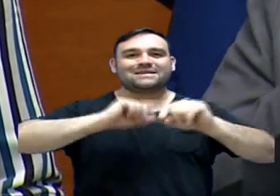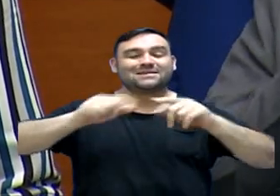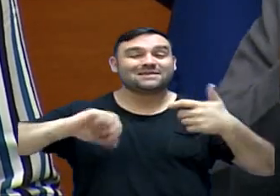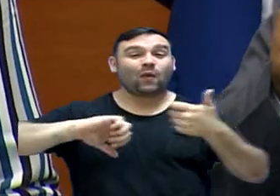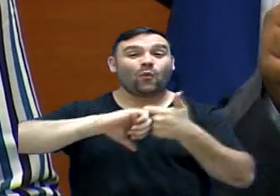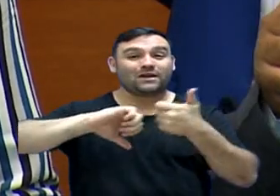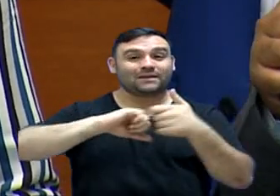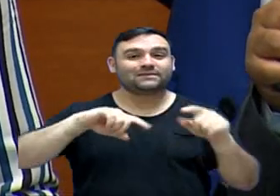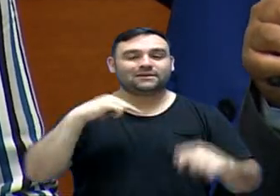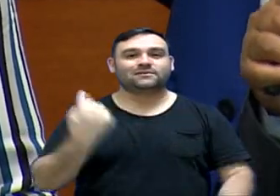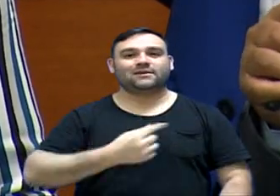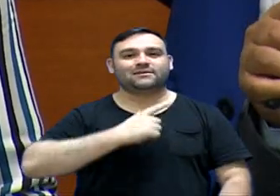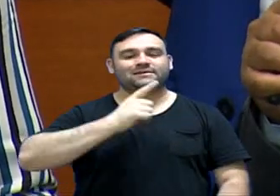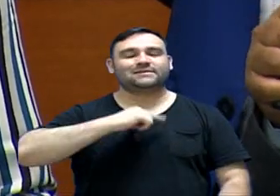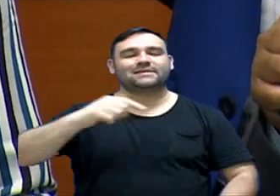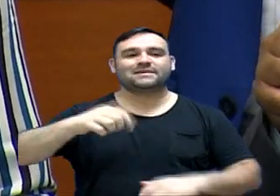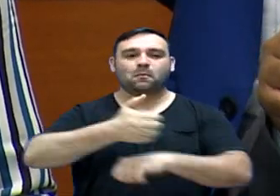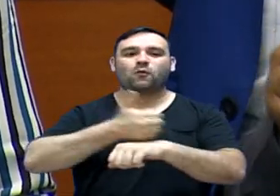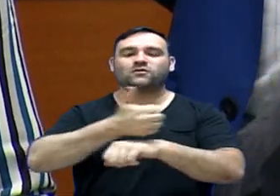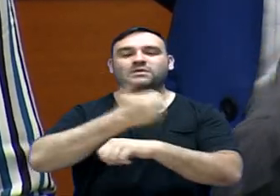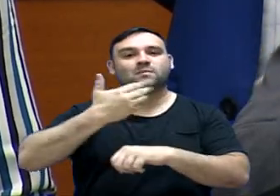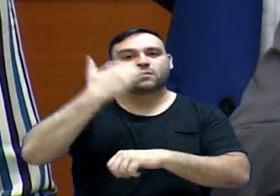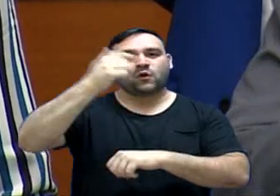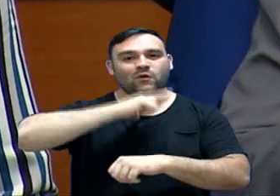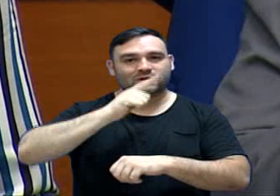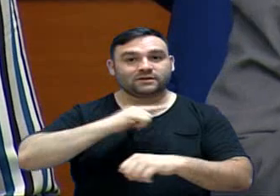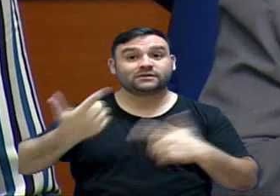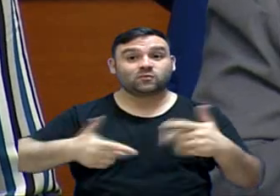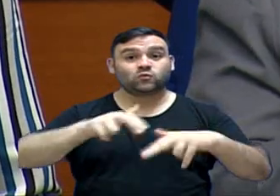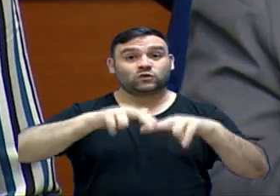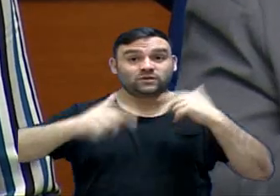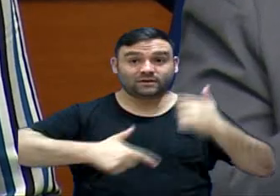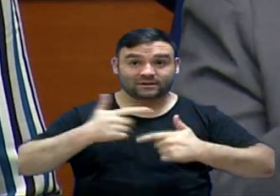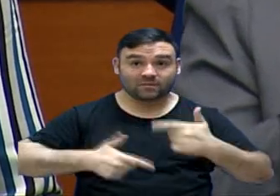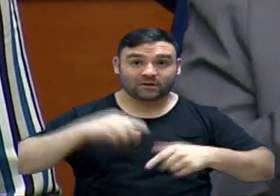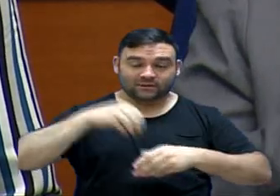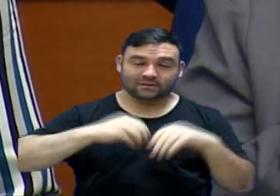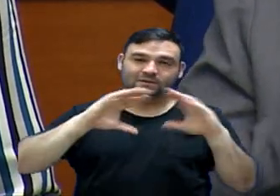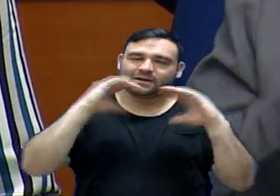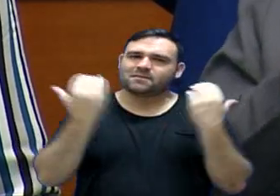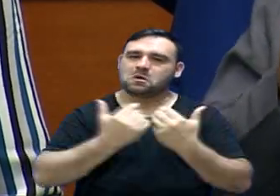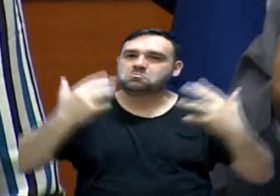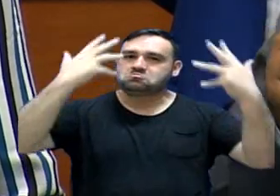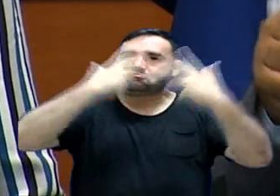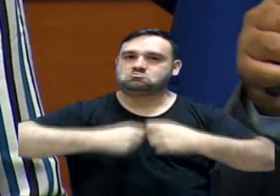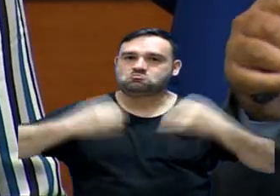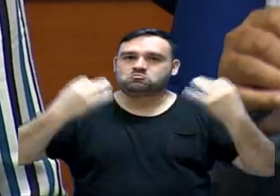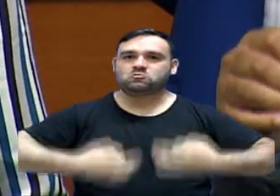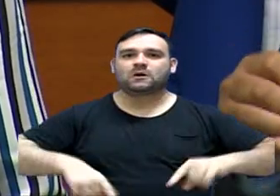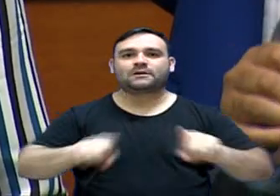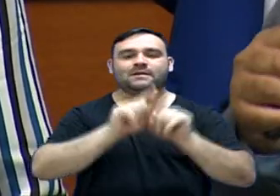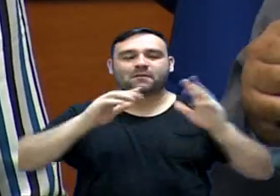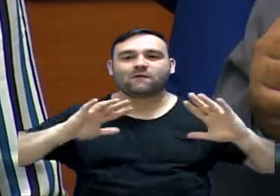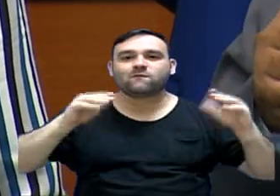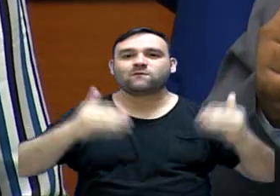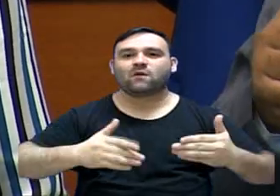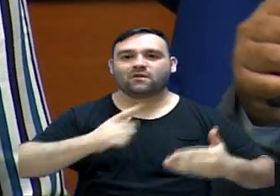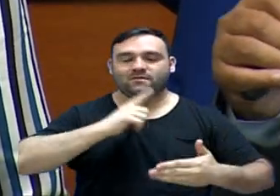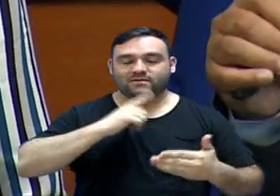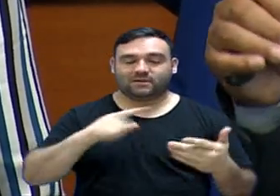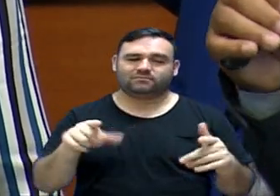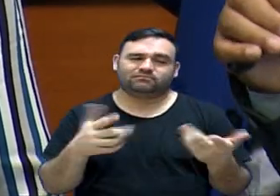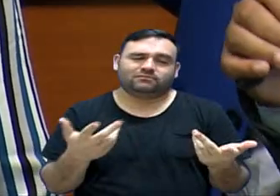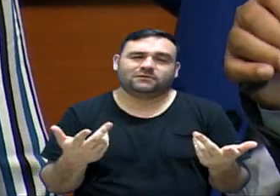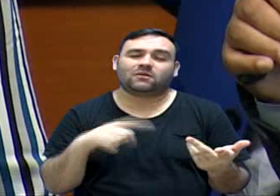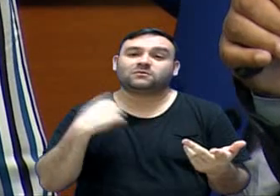uma seleção de qualidade, então nós temos os melhores profissionais aqui. Por isso que o trabalho aqui é um trabalho lindo, um trabalho bonito, a dedicação que tem, né?